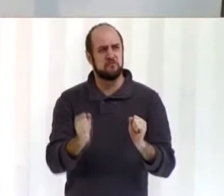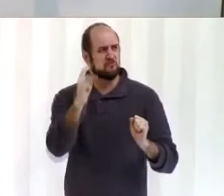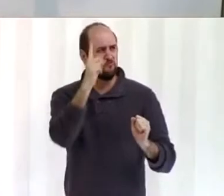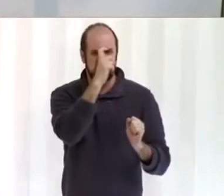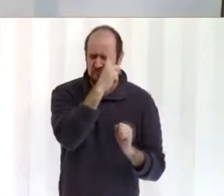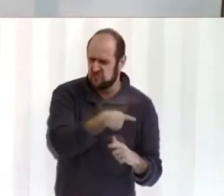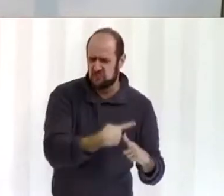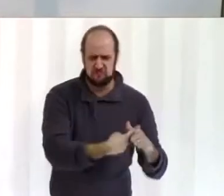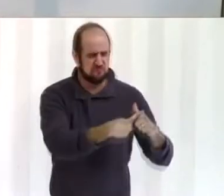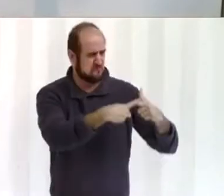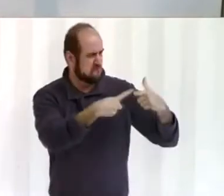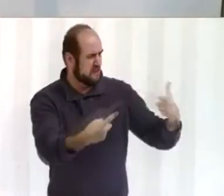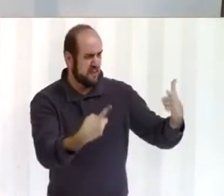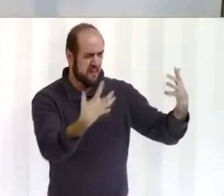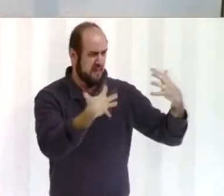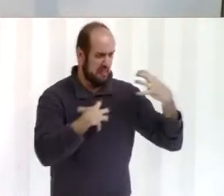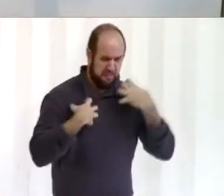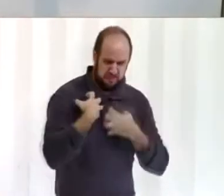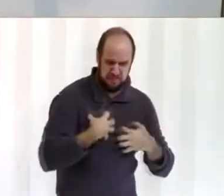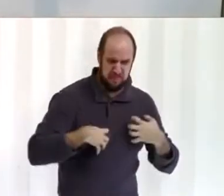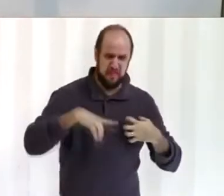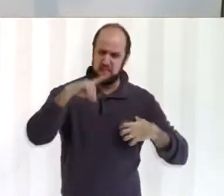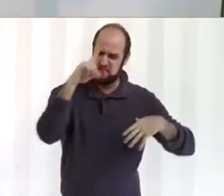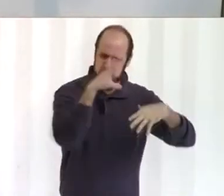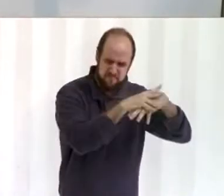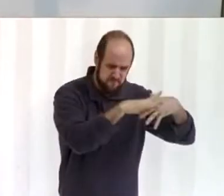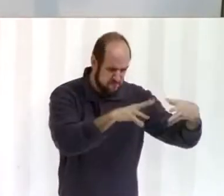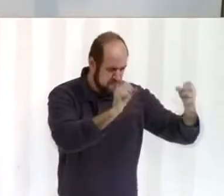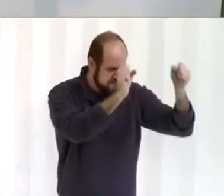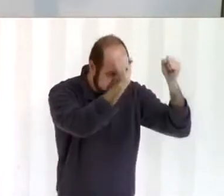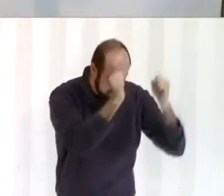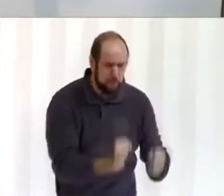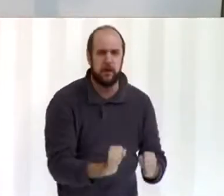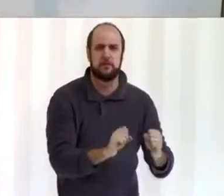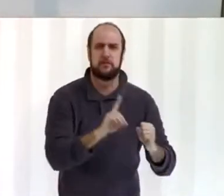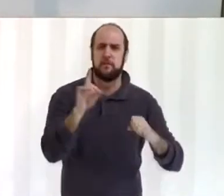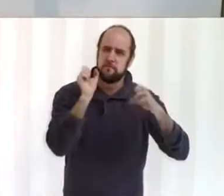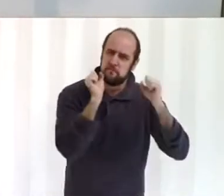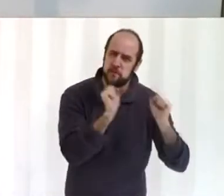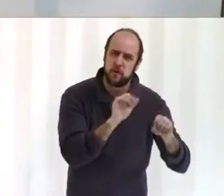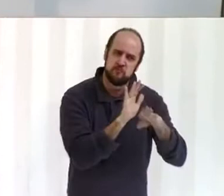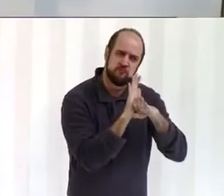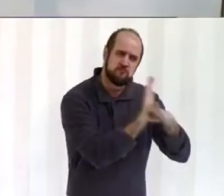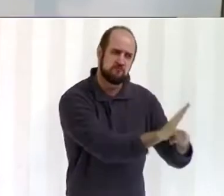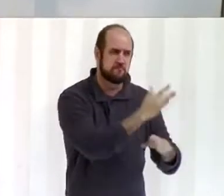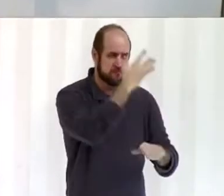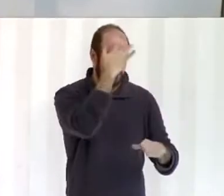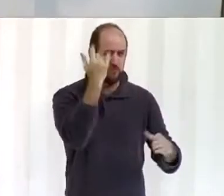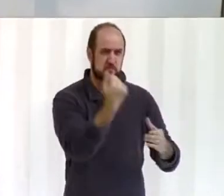caóticas, para poder providenciar o seu socorro, o seu livramento, a sua